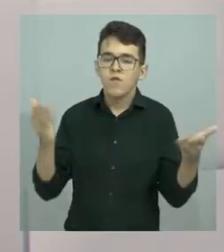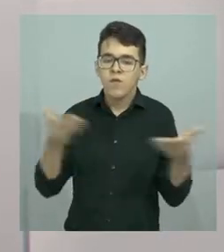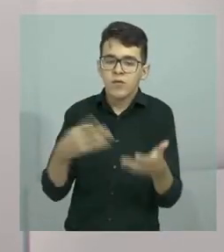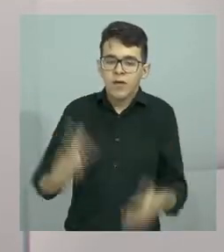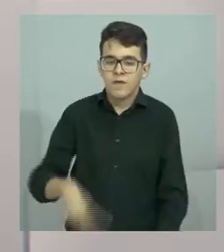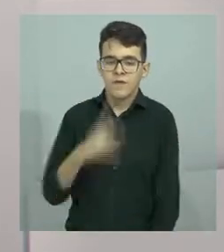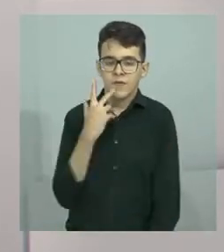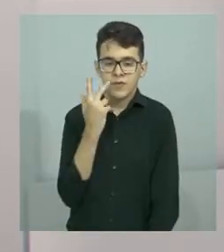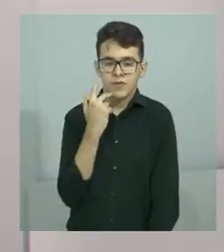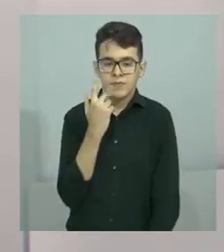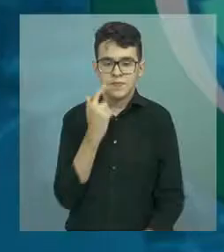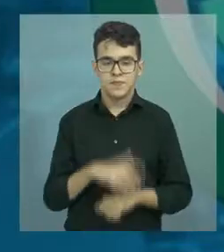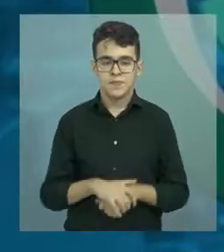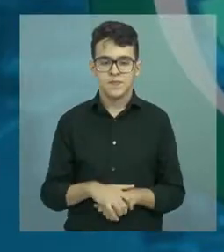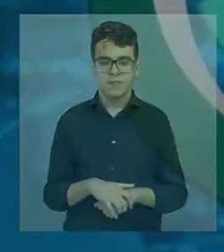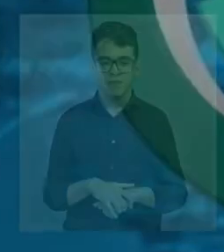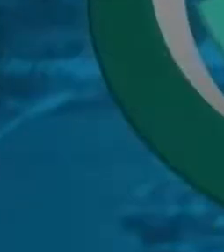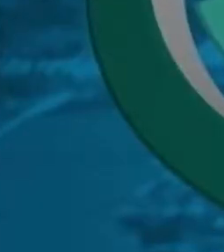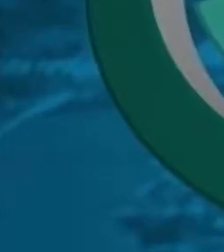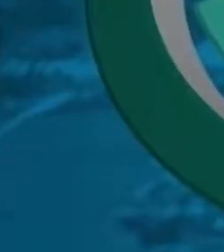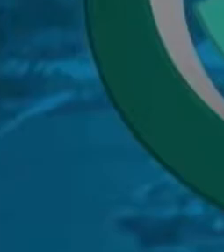Fortaleza. Aguarde um minuto só.